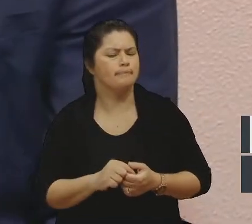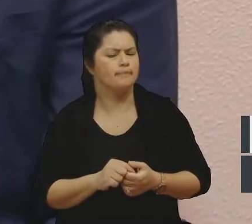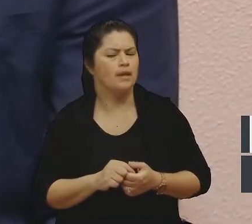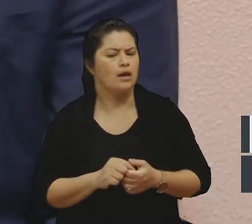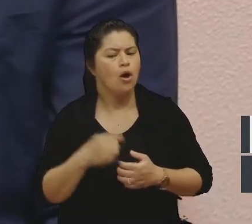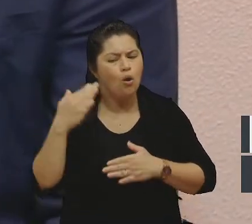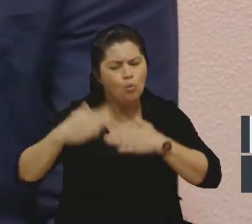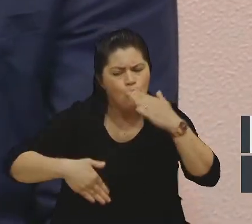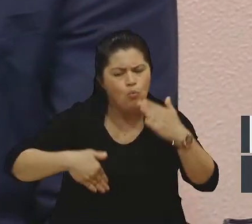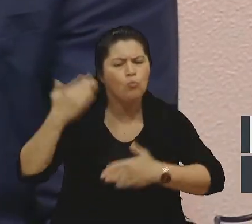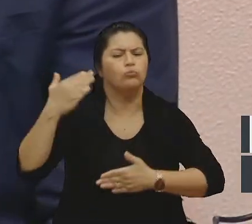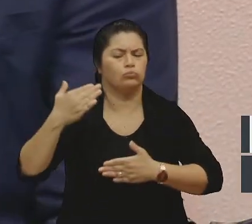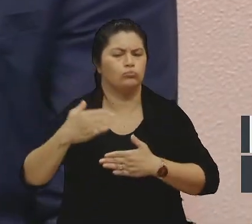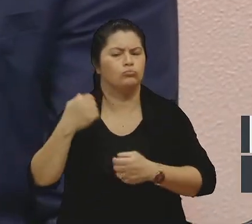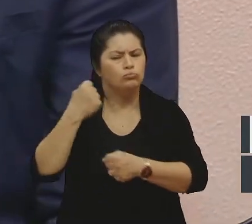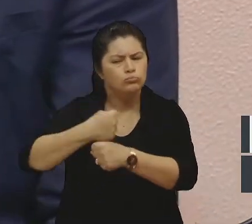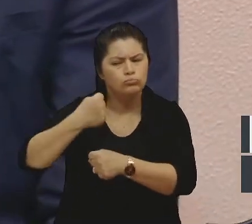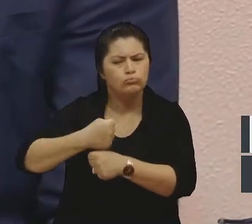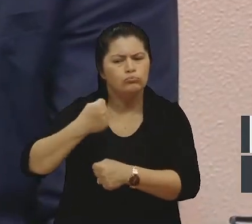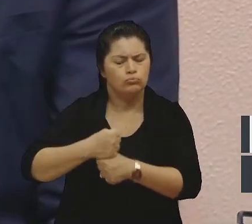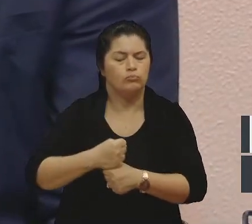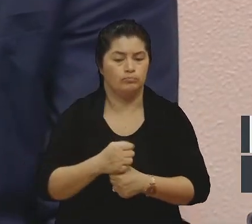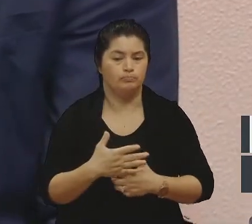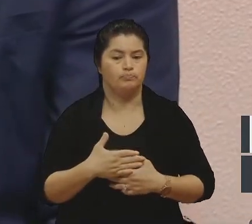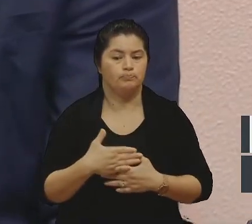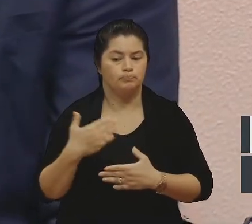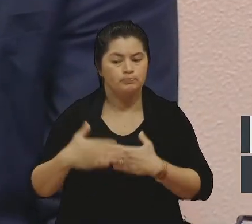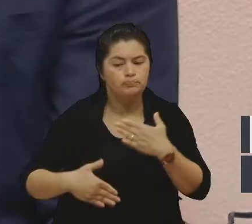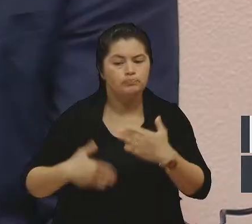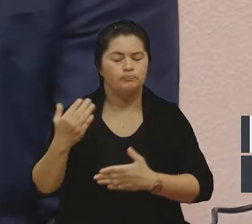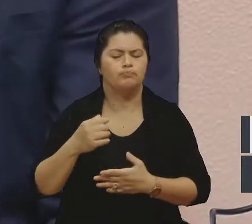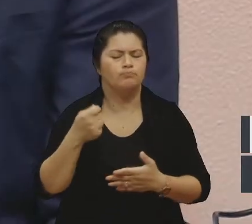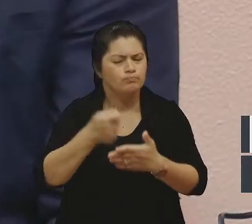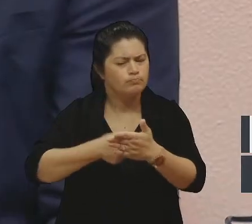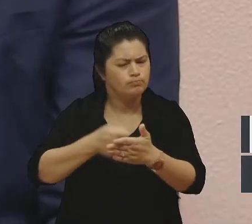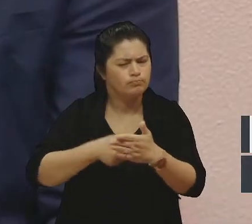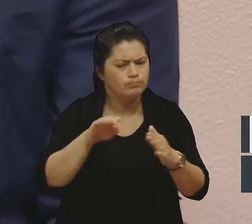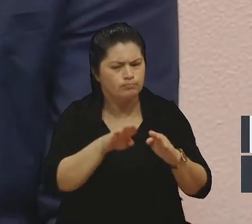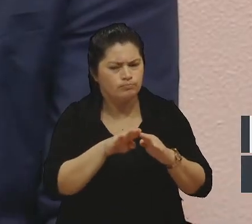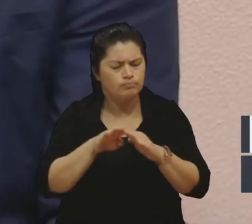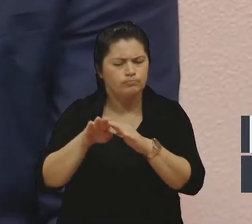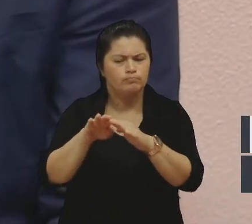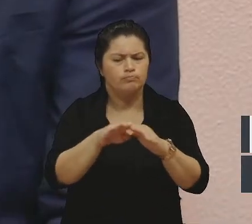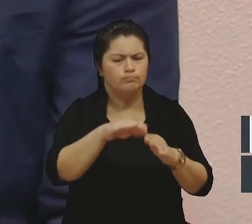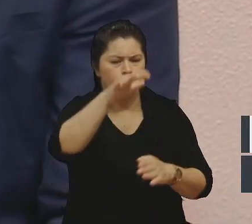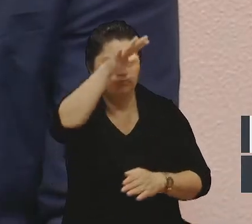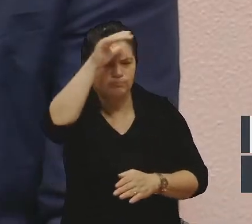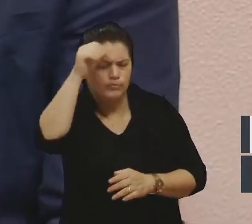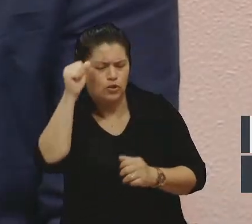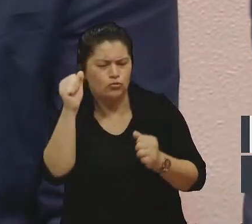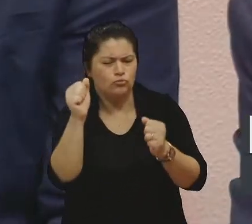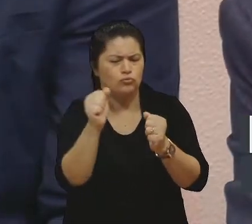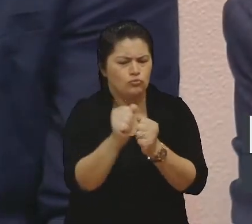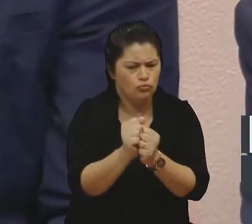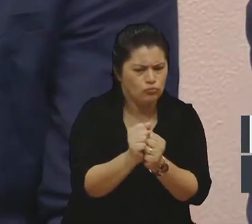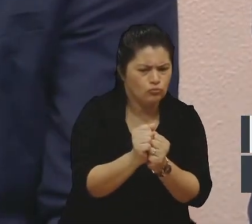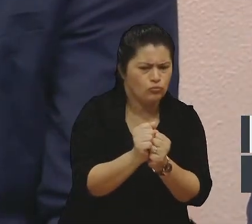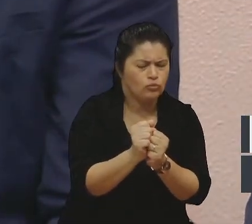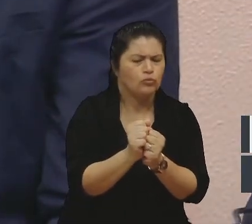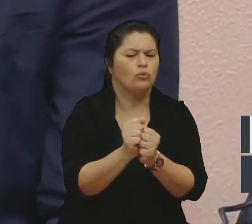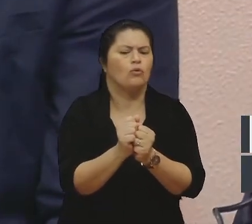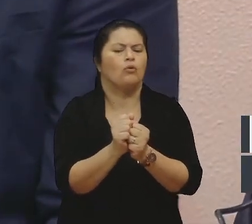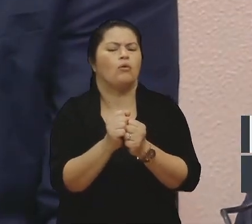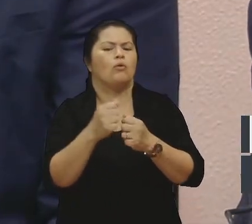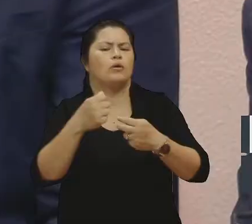construir. E esse, Thiago, esse nosso empenho alinhado com o Executivo, com a Microempa, com o patrocínio do